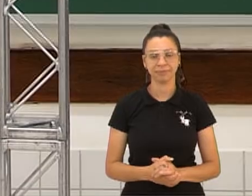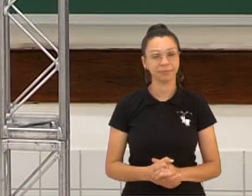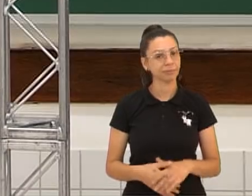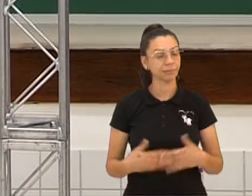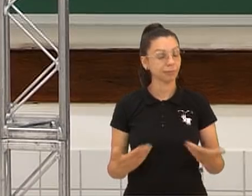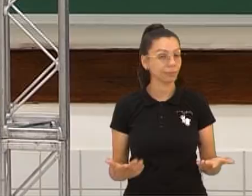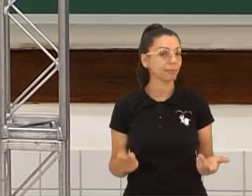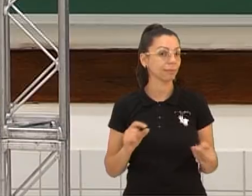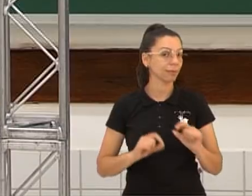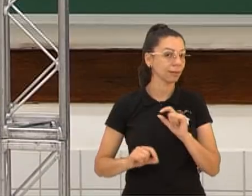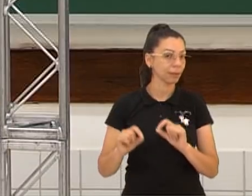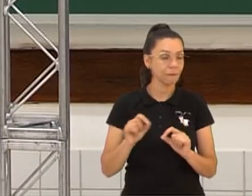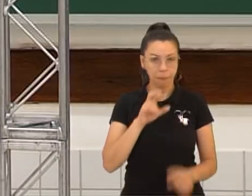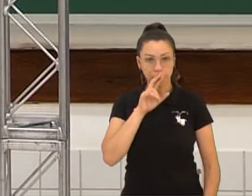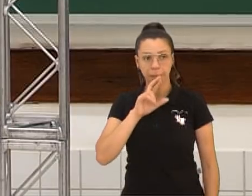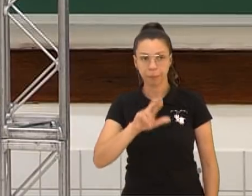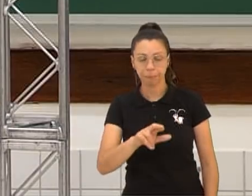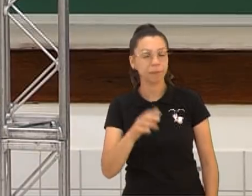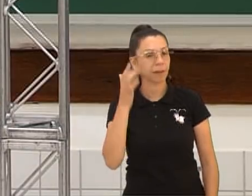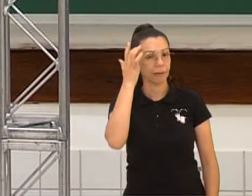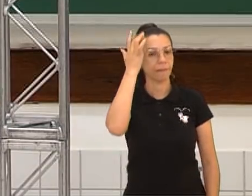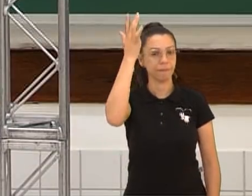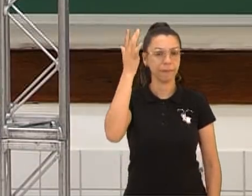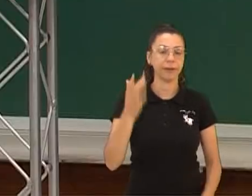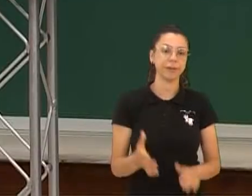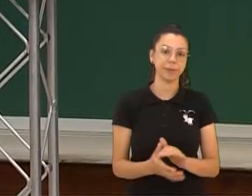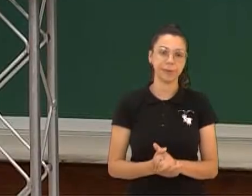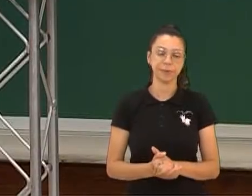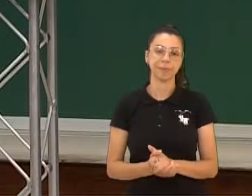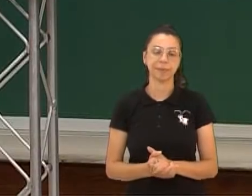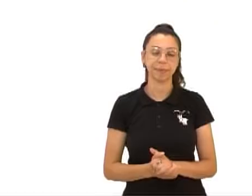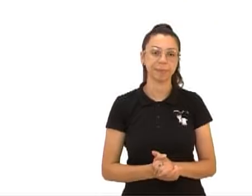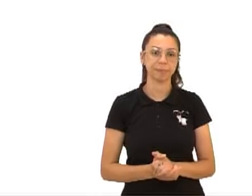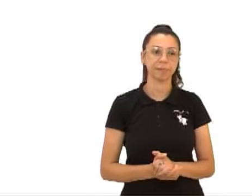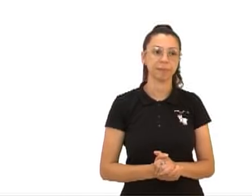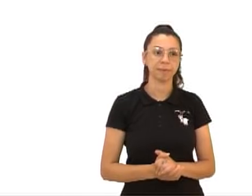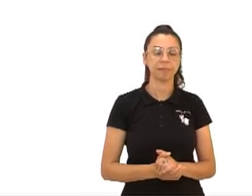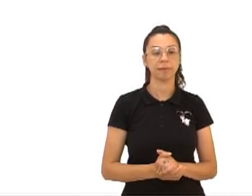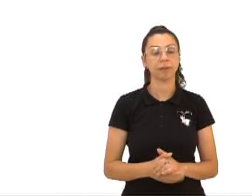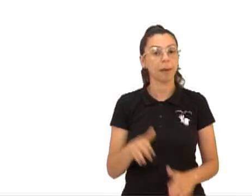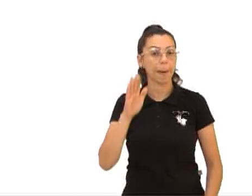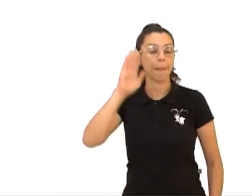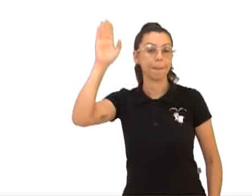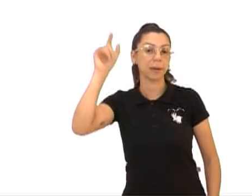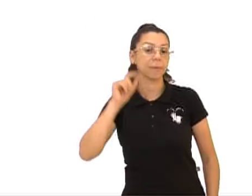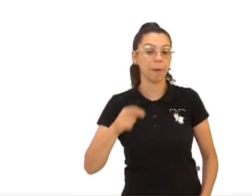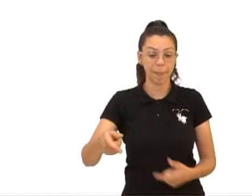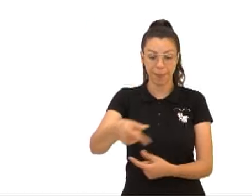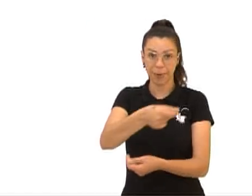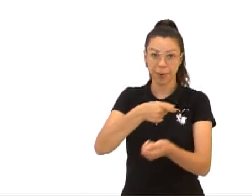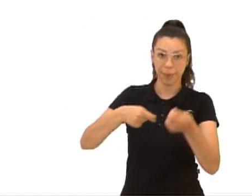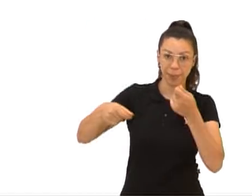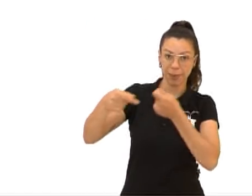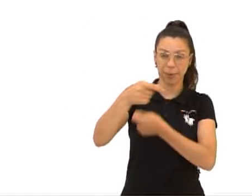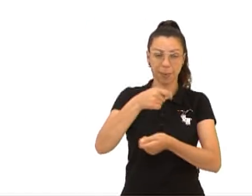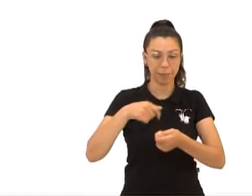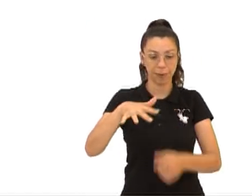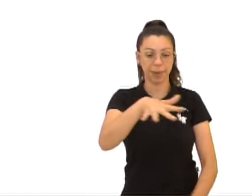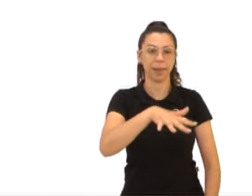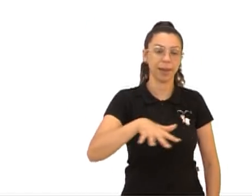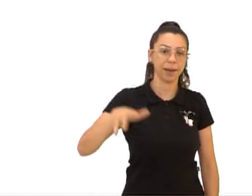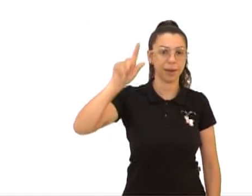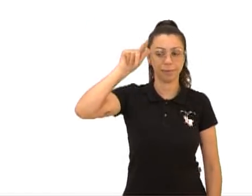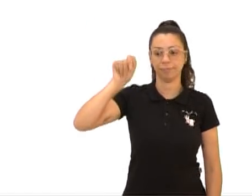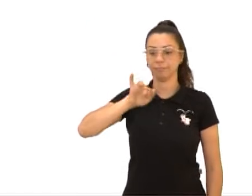E aí, oitavo ano? Vamos lá? Resposta fácil, né? Nós estávamos falando sobre esse tema aí. A principal fonte de renda dos setores econômicos